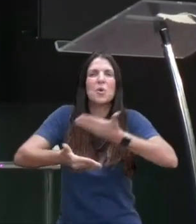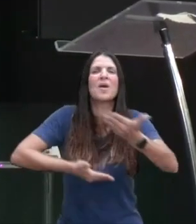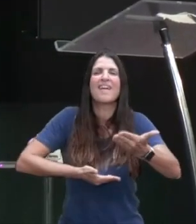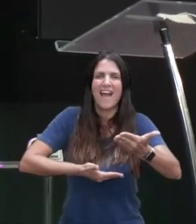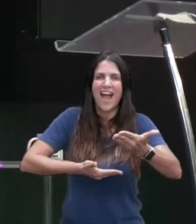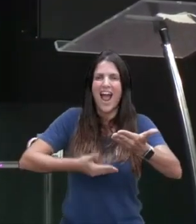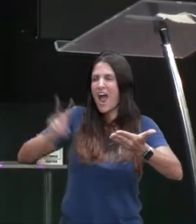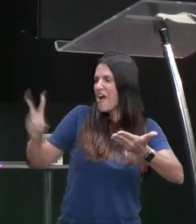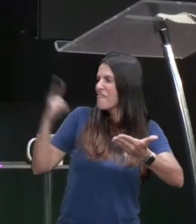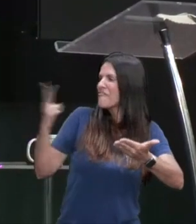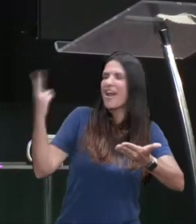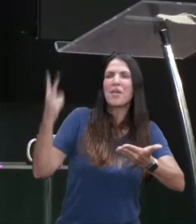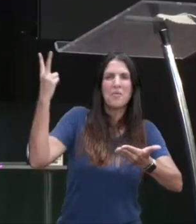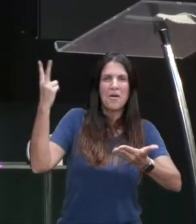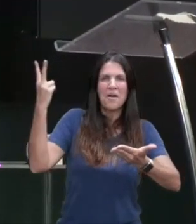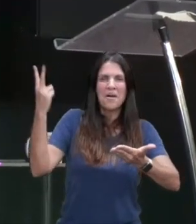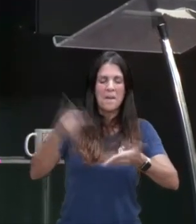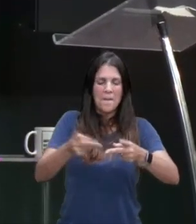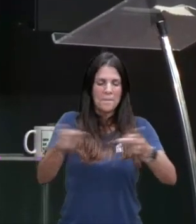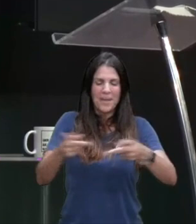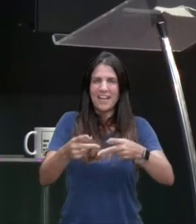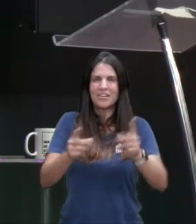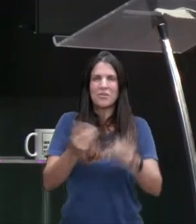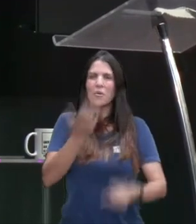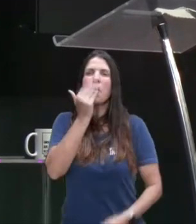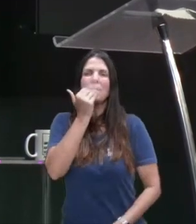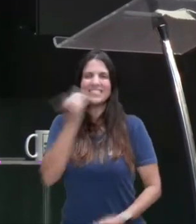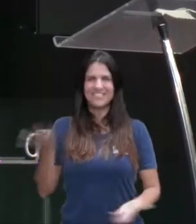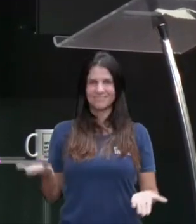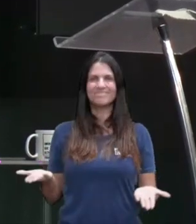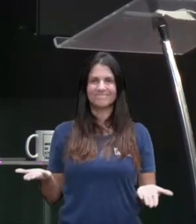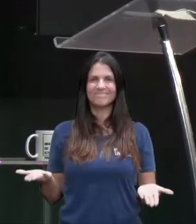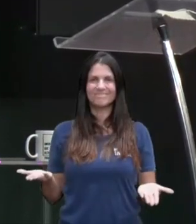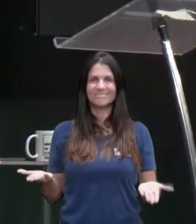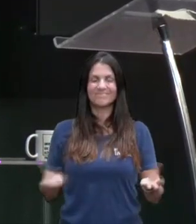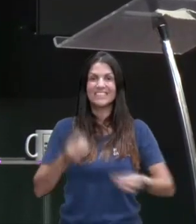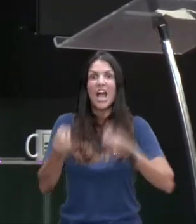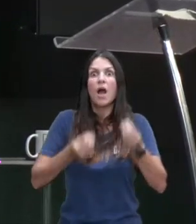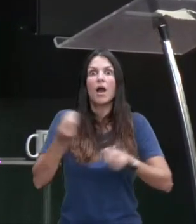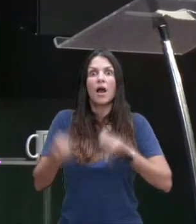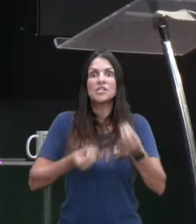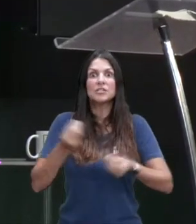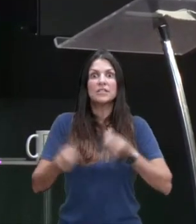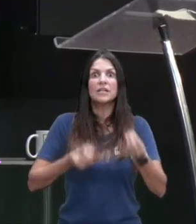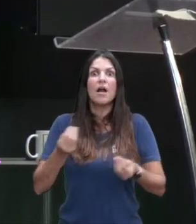for no mundo tem muita coisa absurda quanto a gente que joga fora uma família por causa de uma noite uma vagabundo